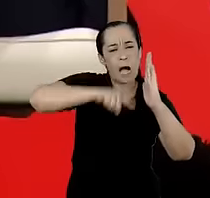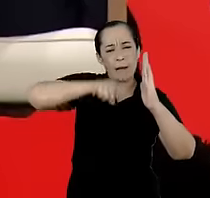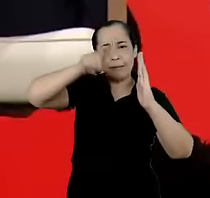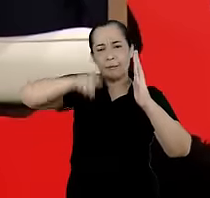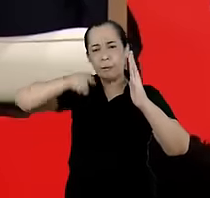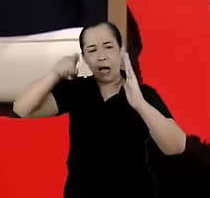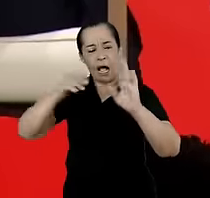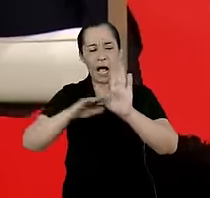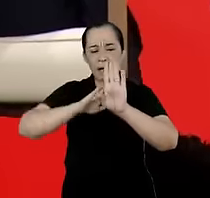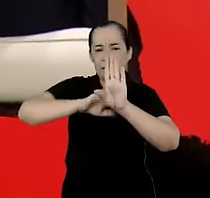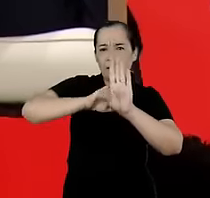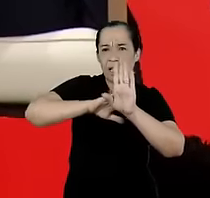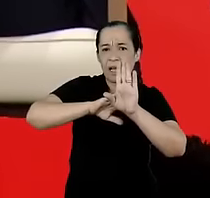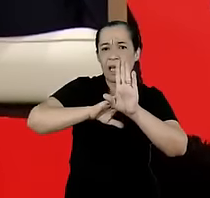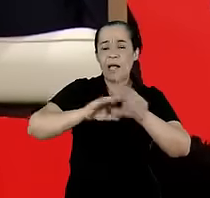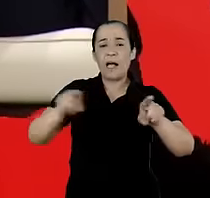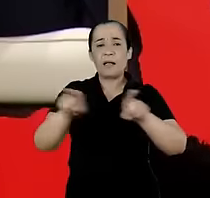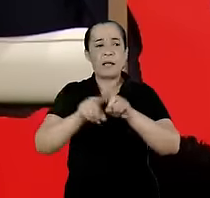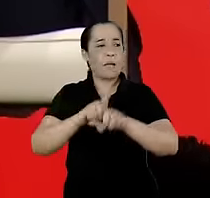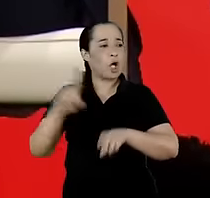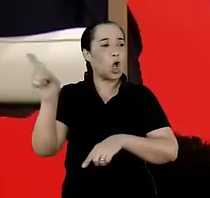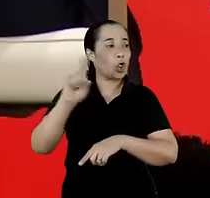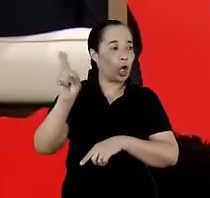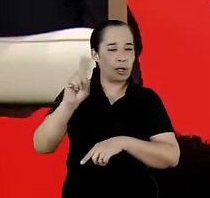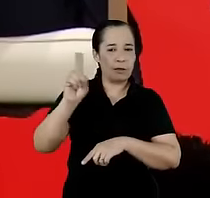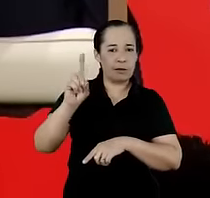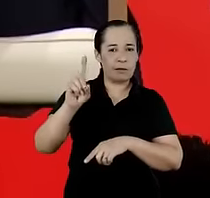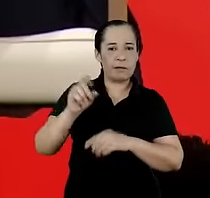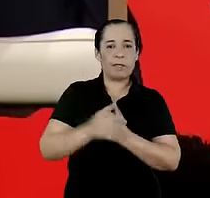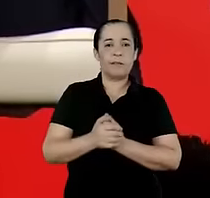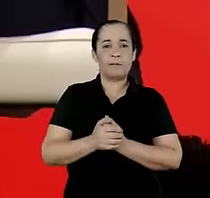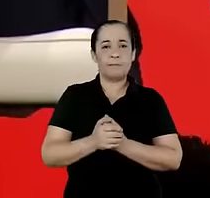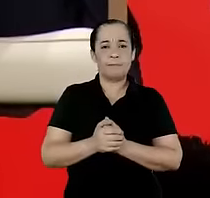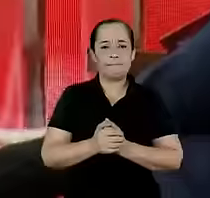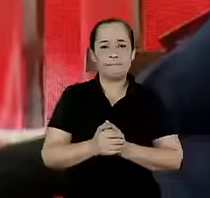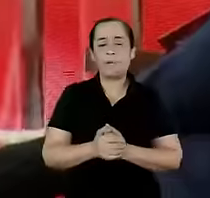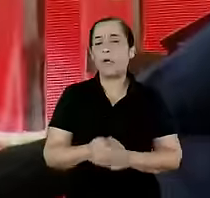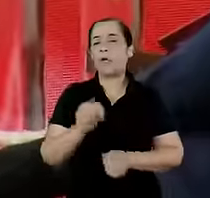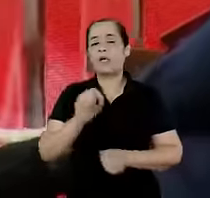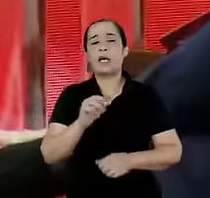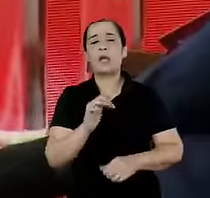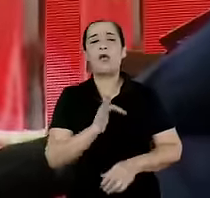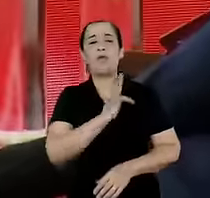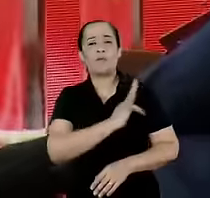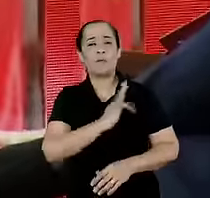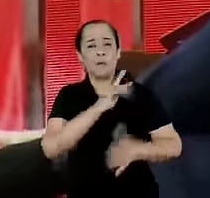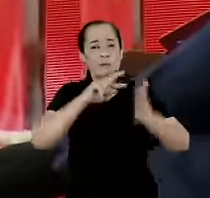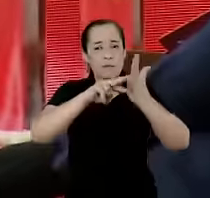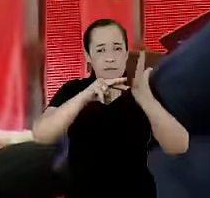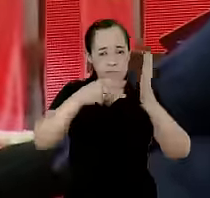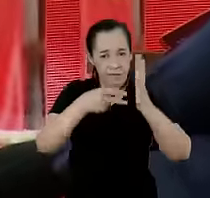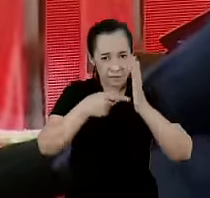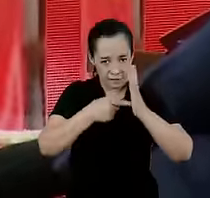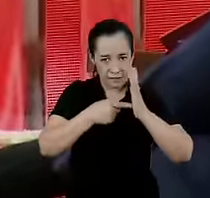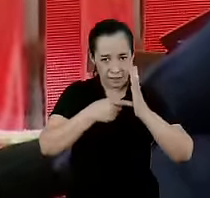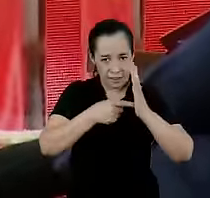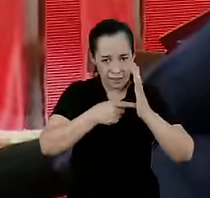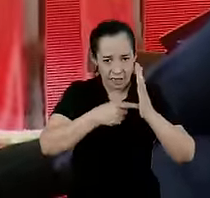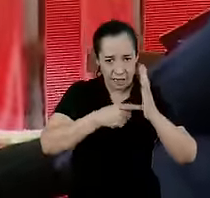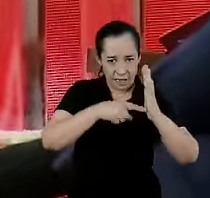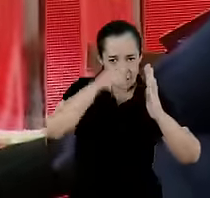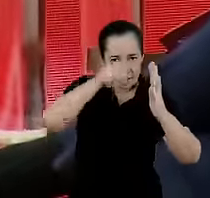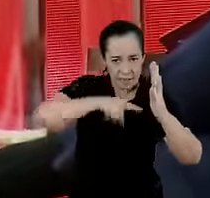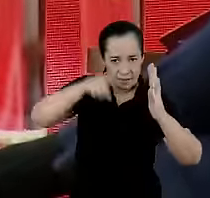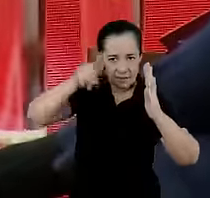o câmbio então assim não é o fiscal em si e sim o que o fiscal significa né para as variáveis que fazem parte do